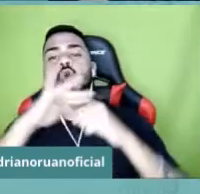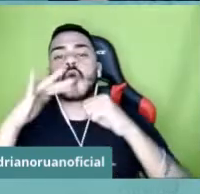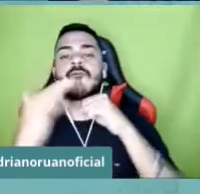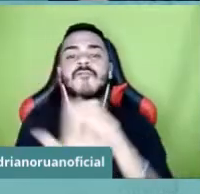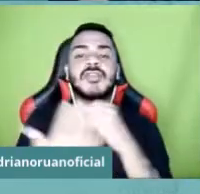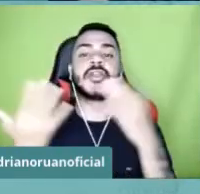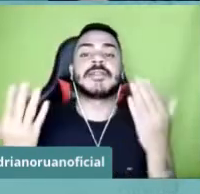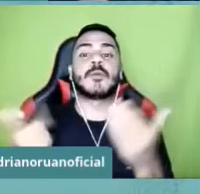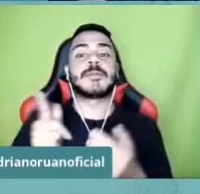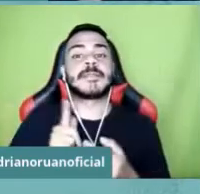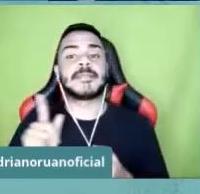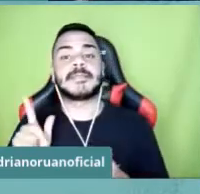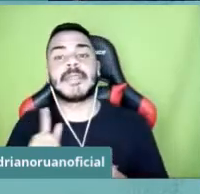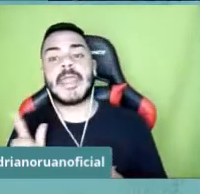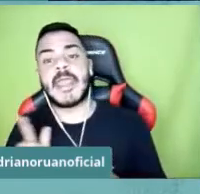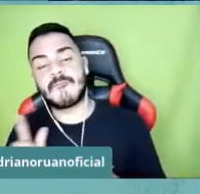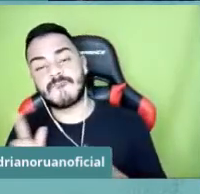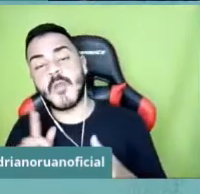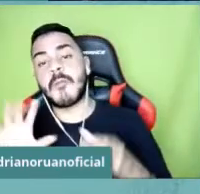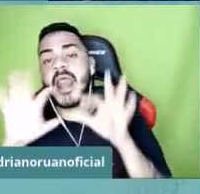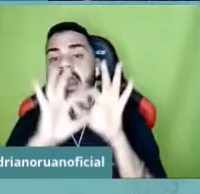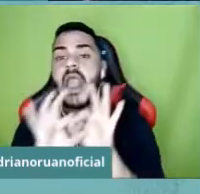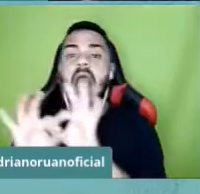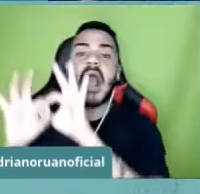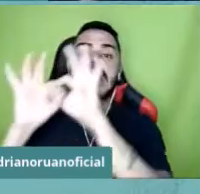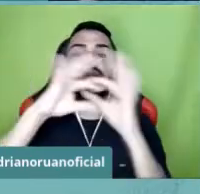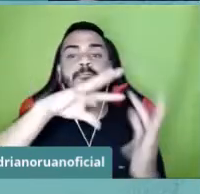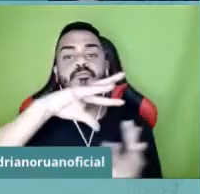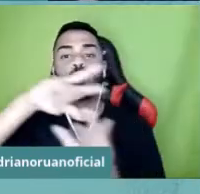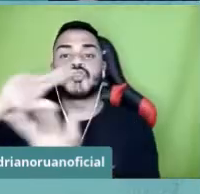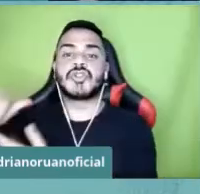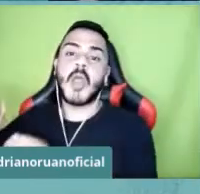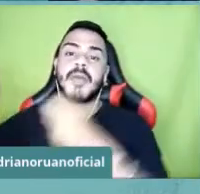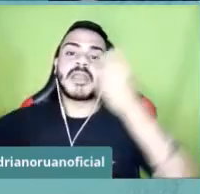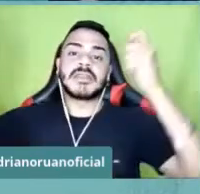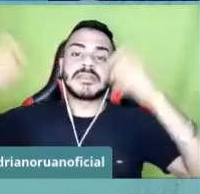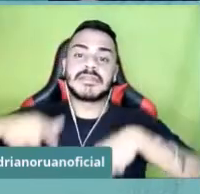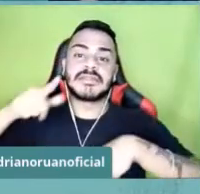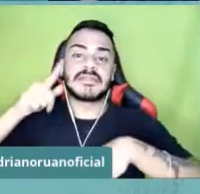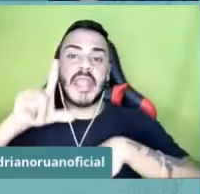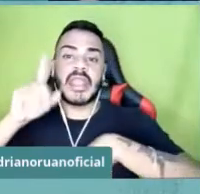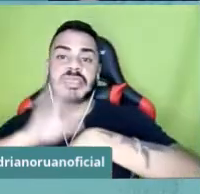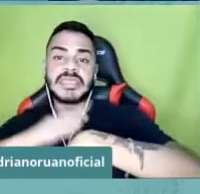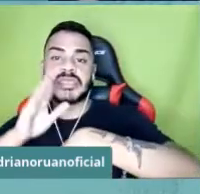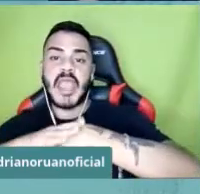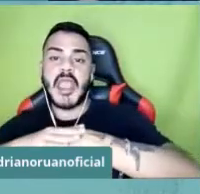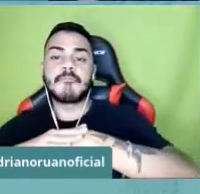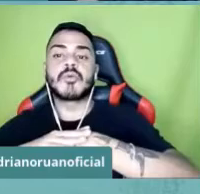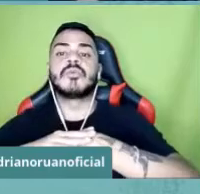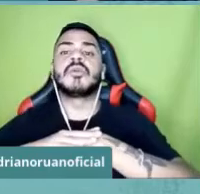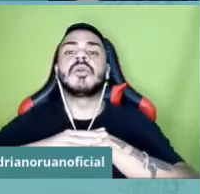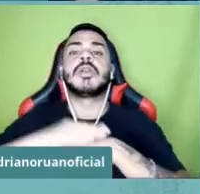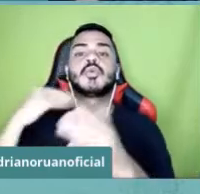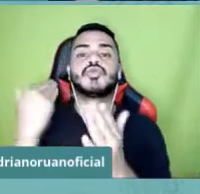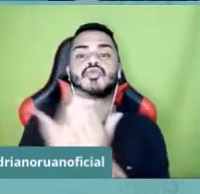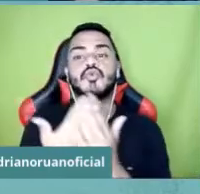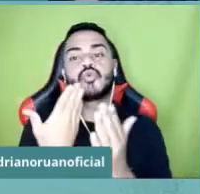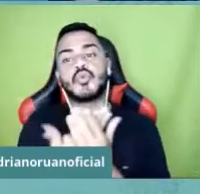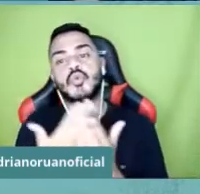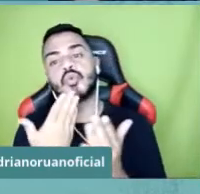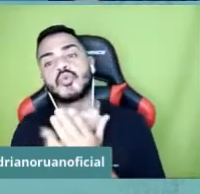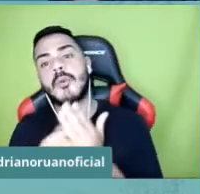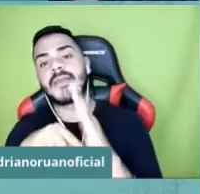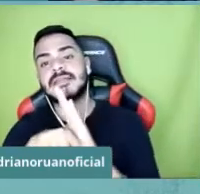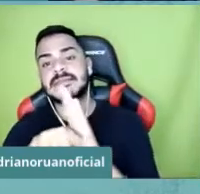houve uma aliança aí mundial para que isso se ganhasse tempo e esses estudos, essas pesquisas